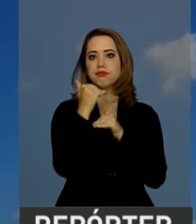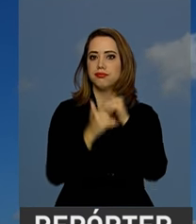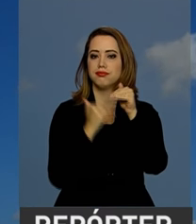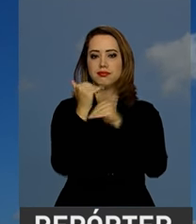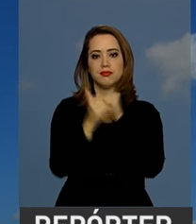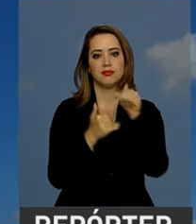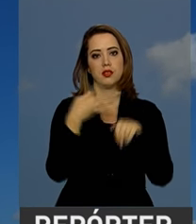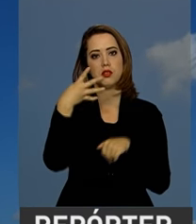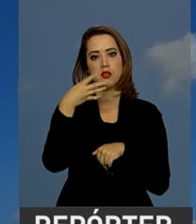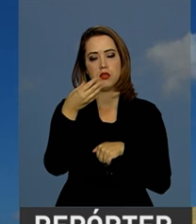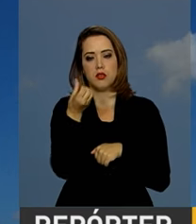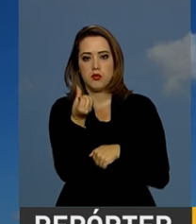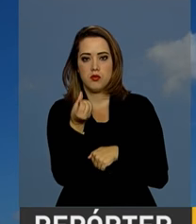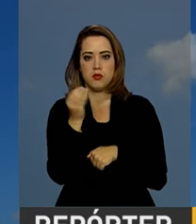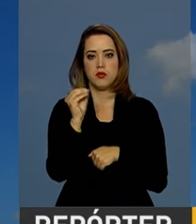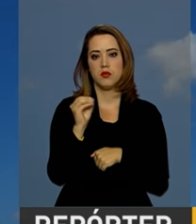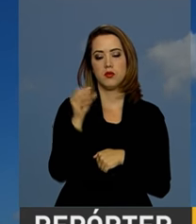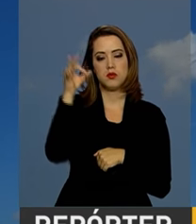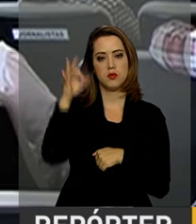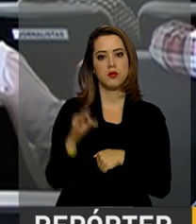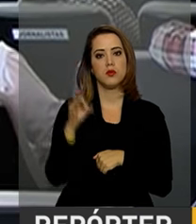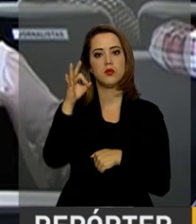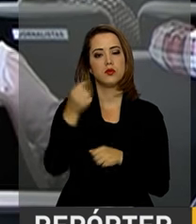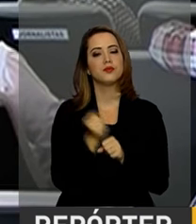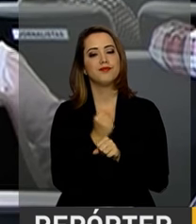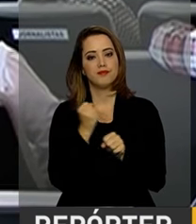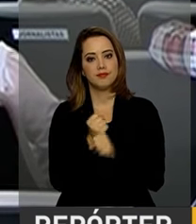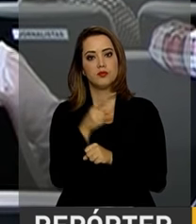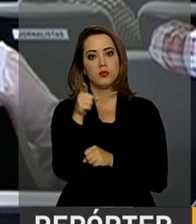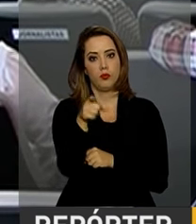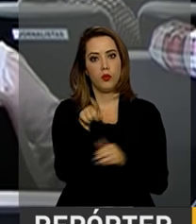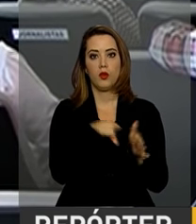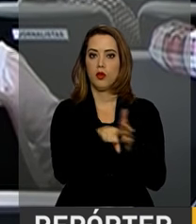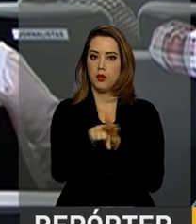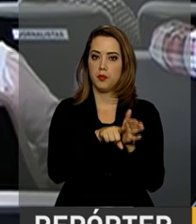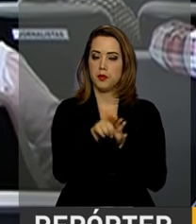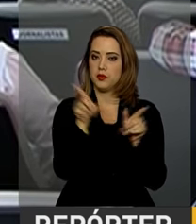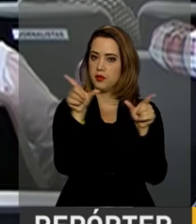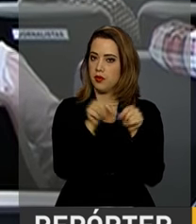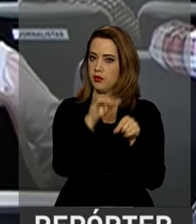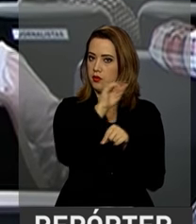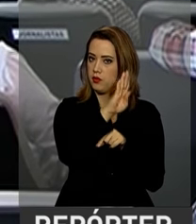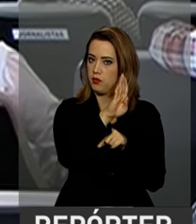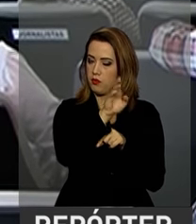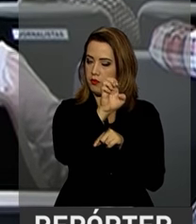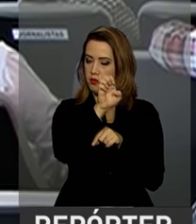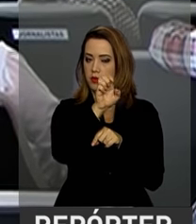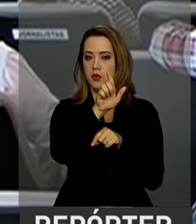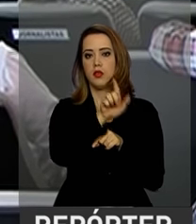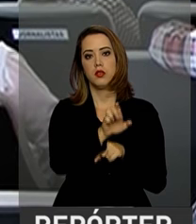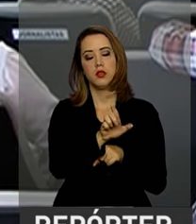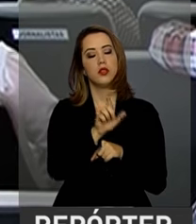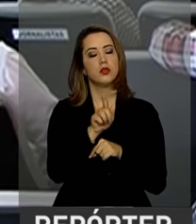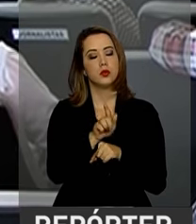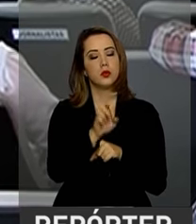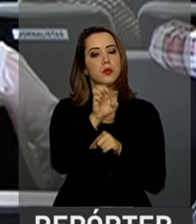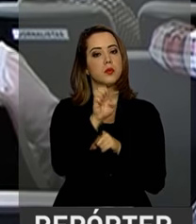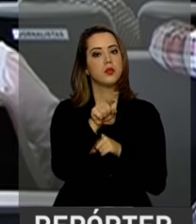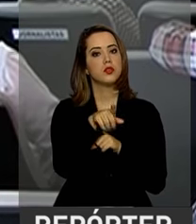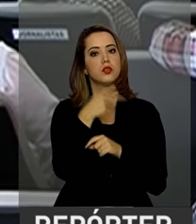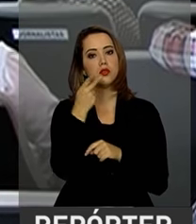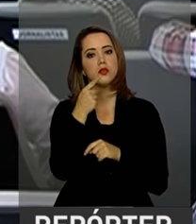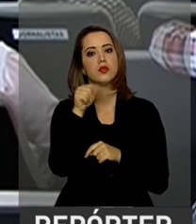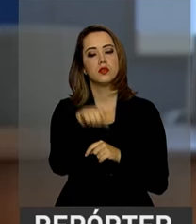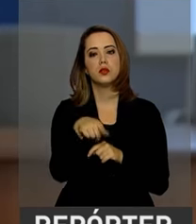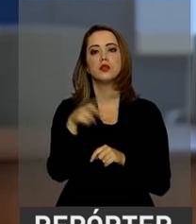460% nos últimos anos. É o que diz a pesquisa do IBGE sobre produção de energia divulgada